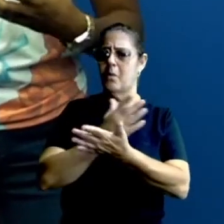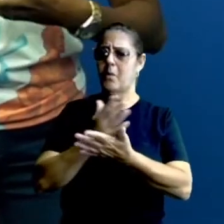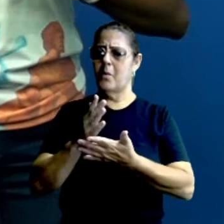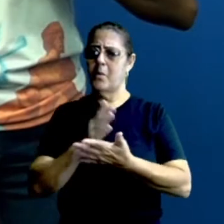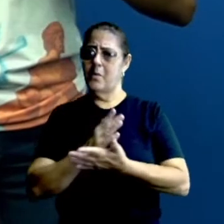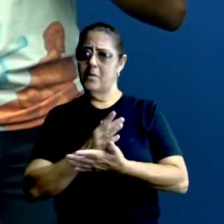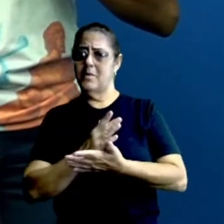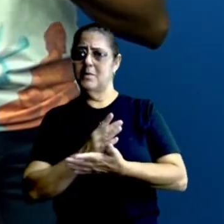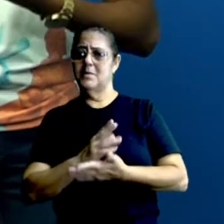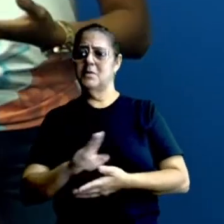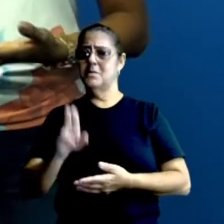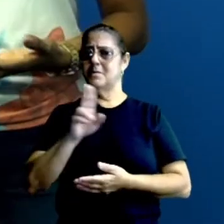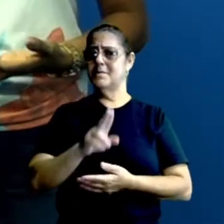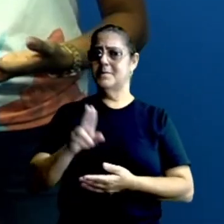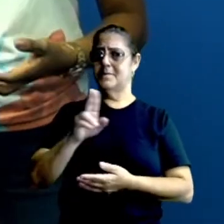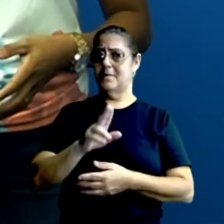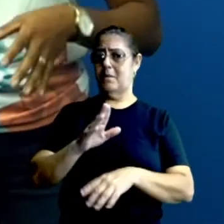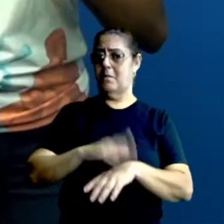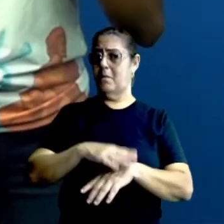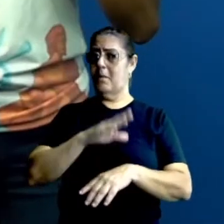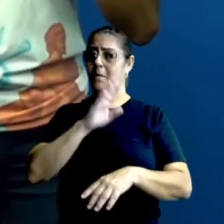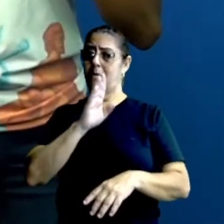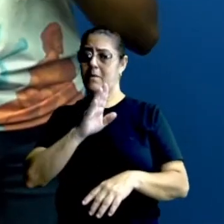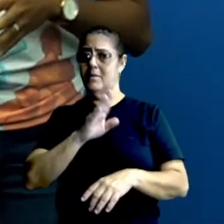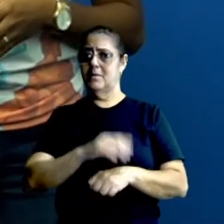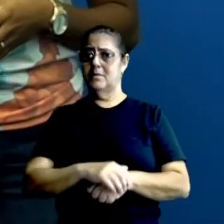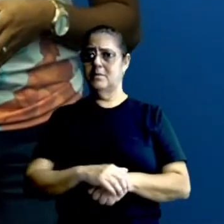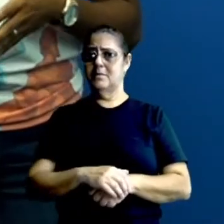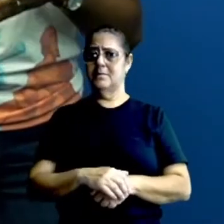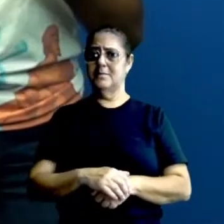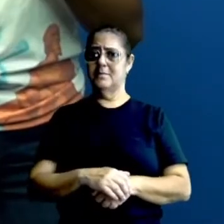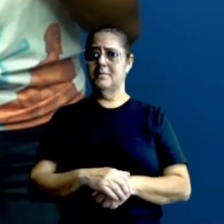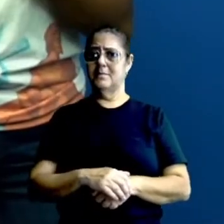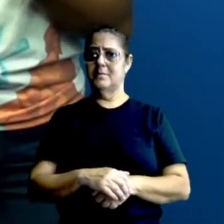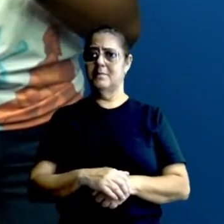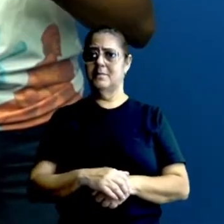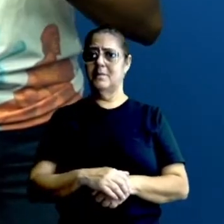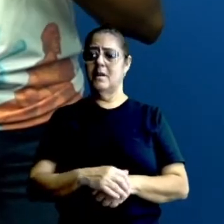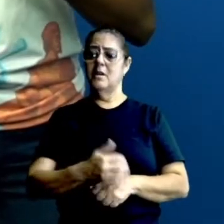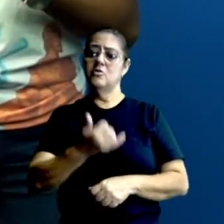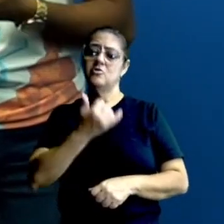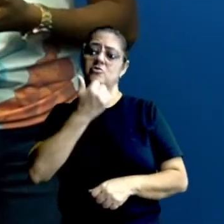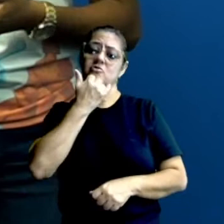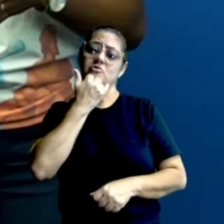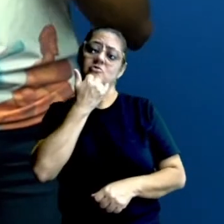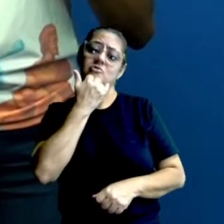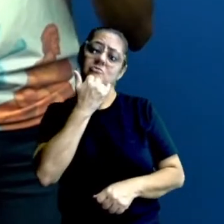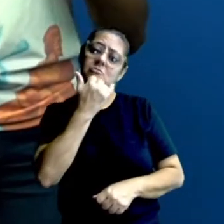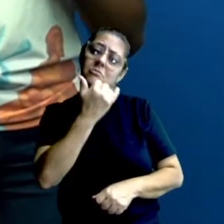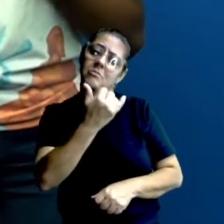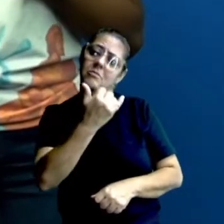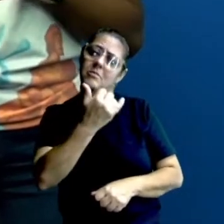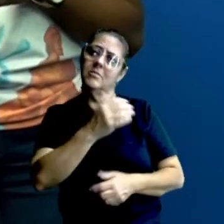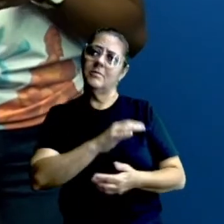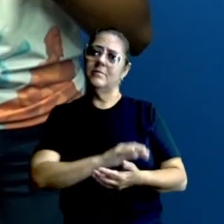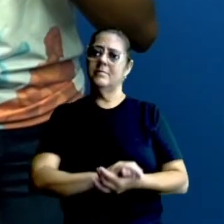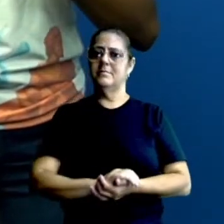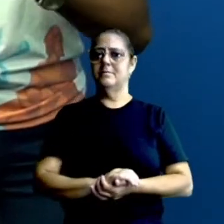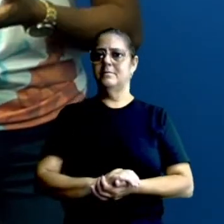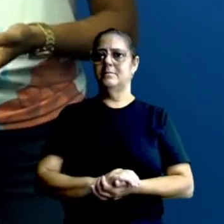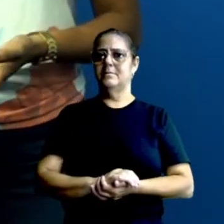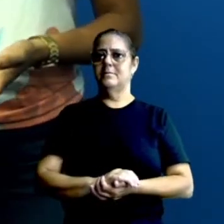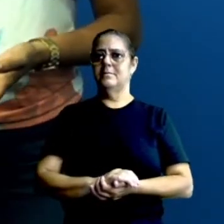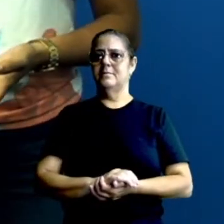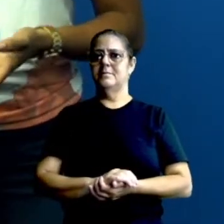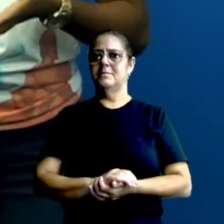que são aquelas que usamos com mais frequência. Sorry, que é o desculpe ou perdão. Também podemos